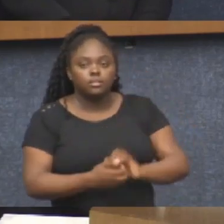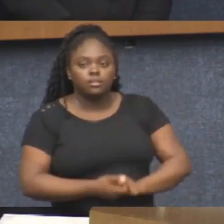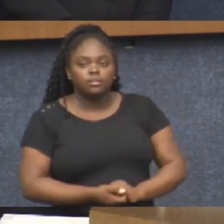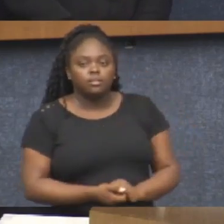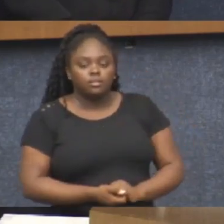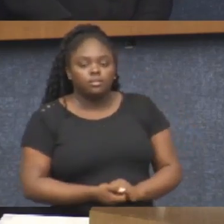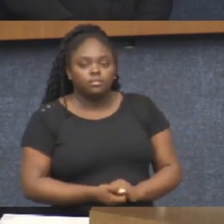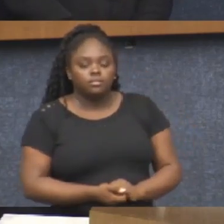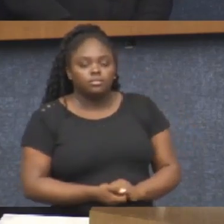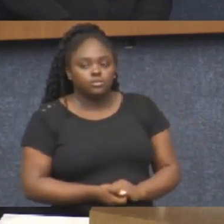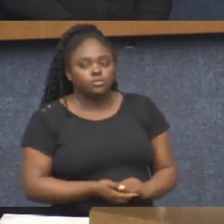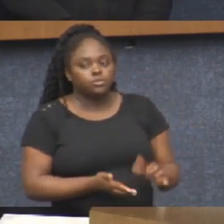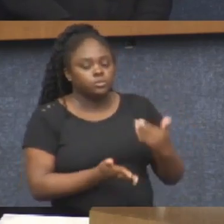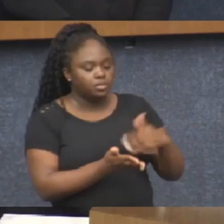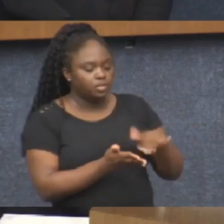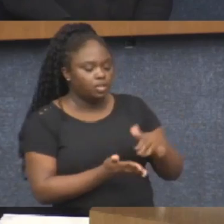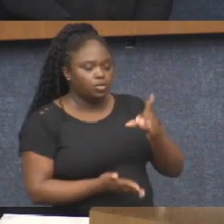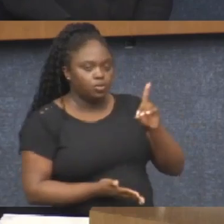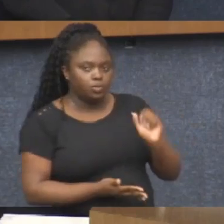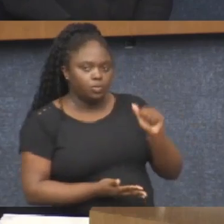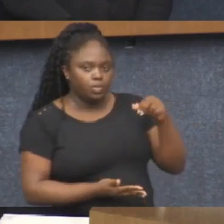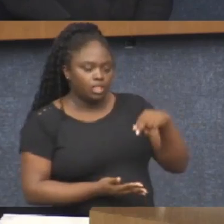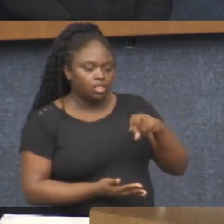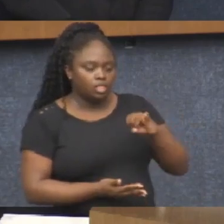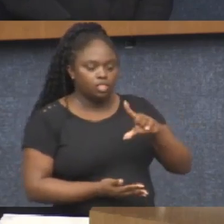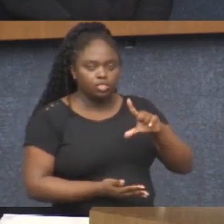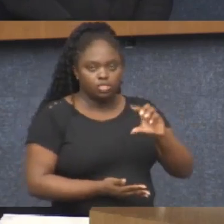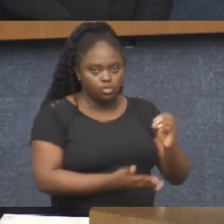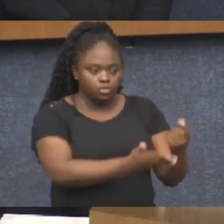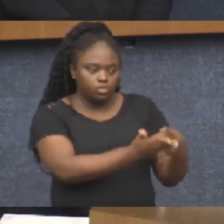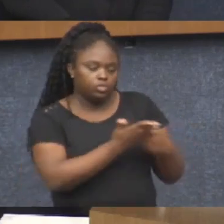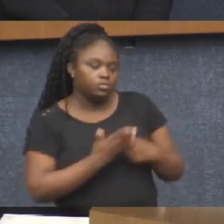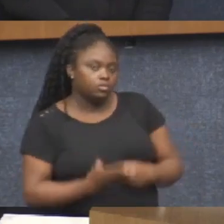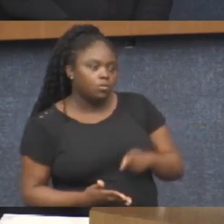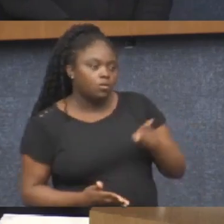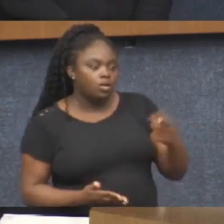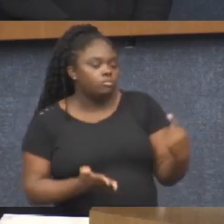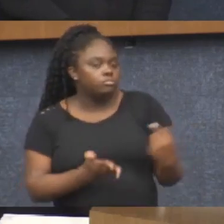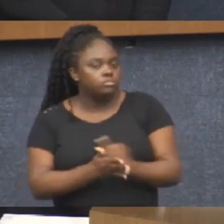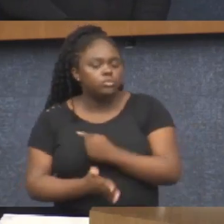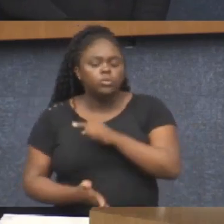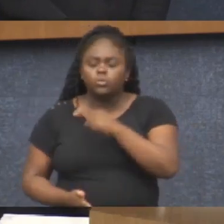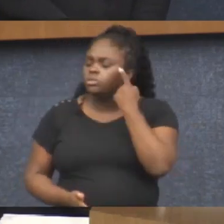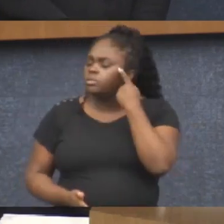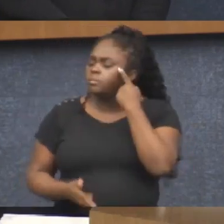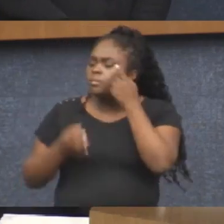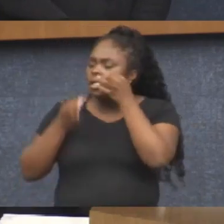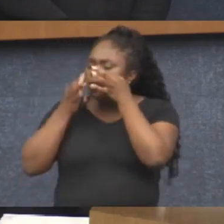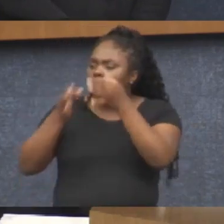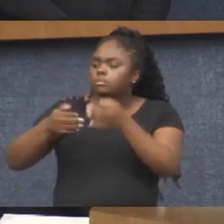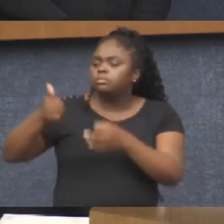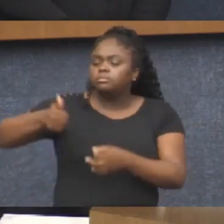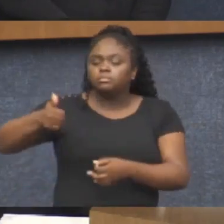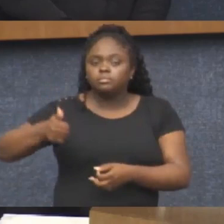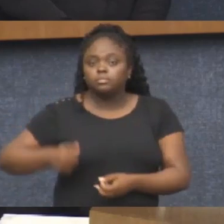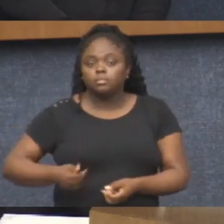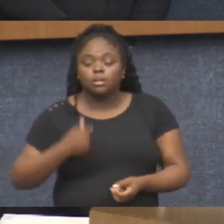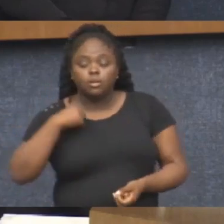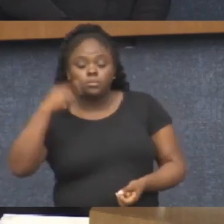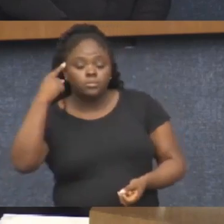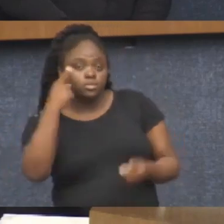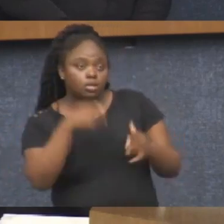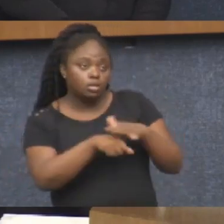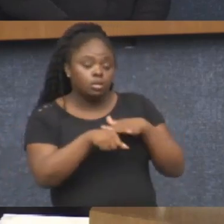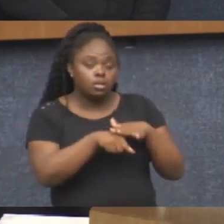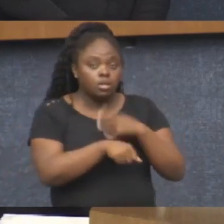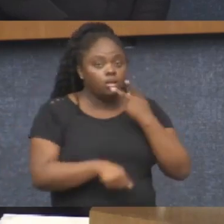o secretário Danilo me convidou e ele virou e falou assim: ah, o que você pensa da atenção primária? Uma das primeiras coisas que eu conversei, que eu